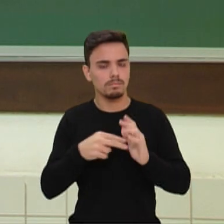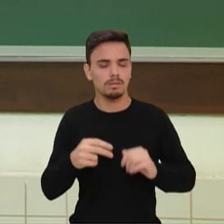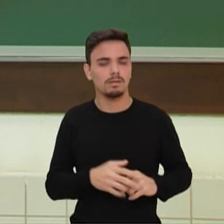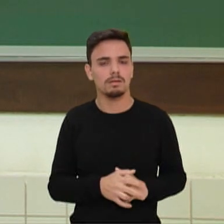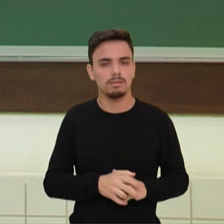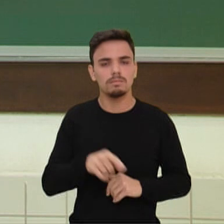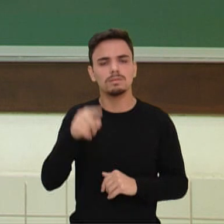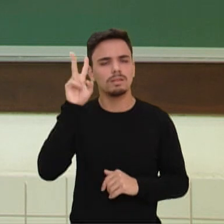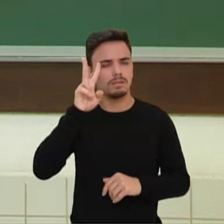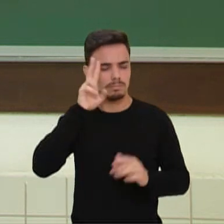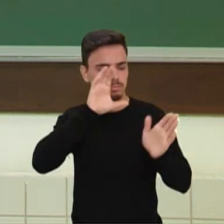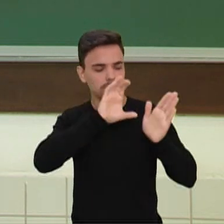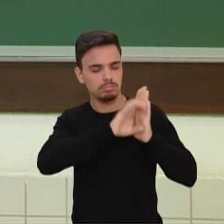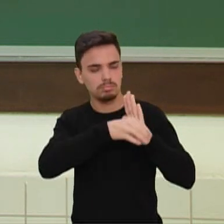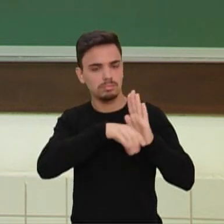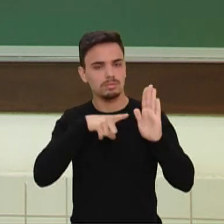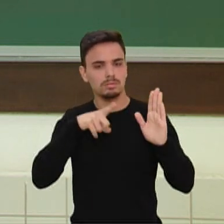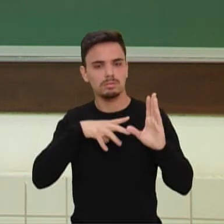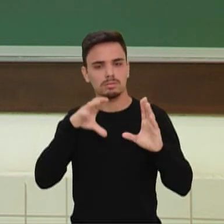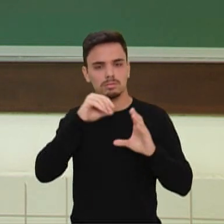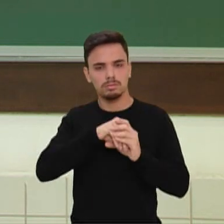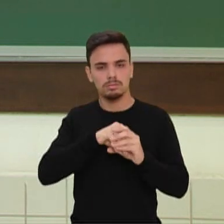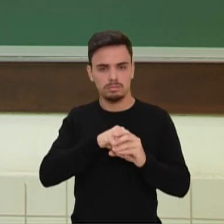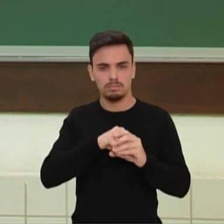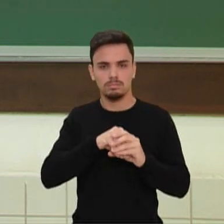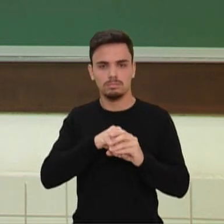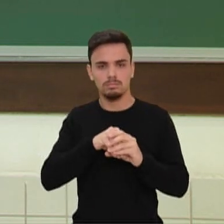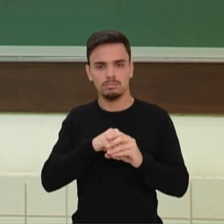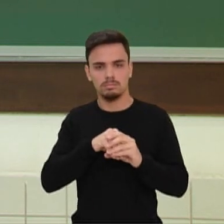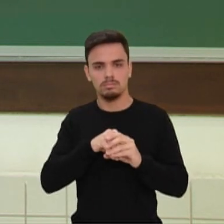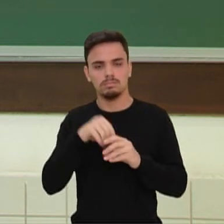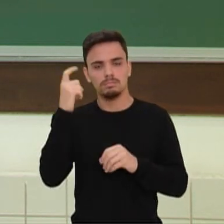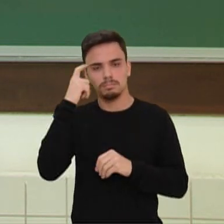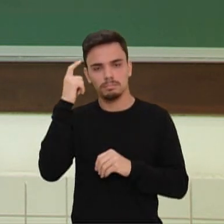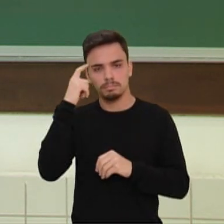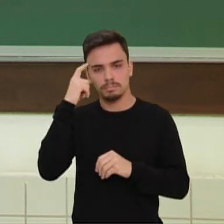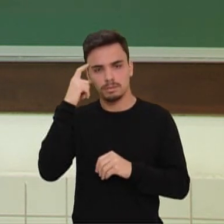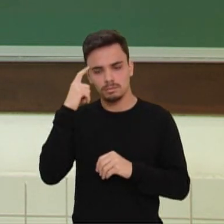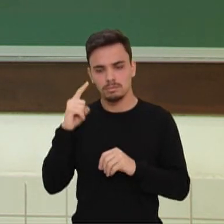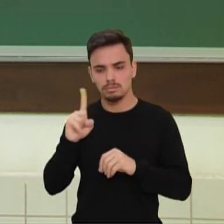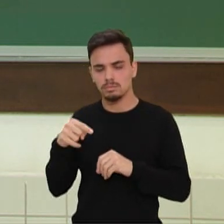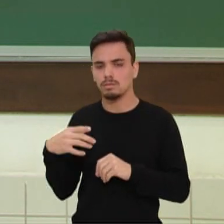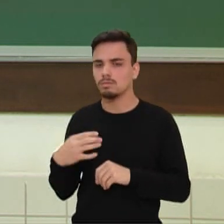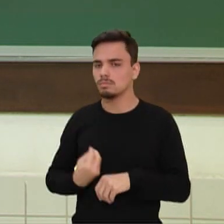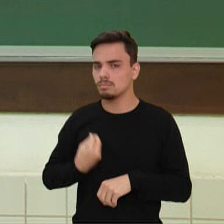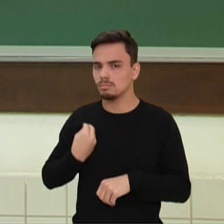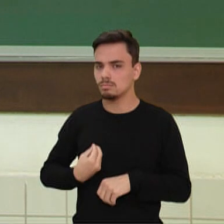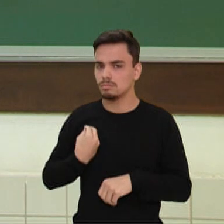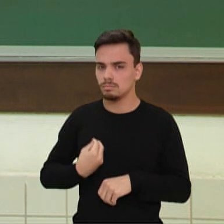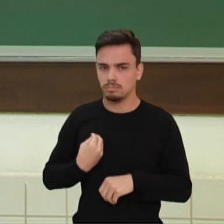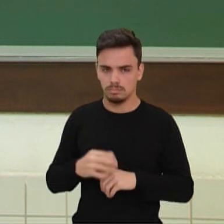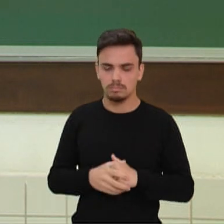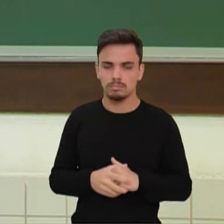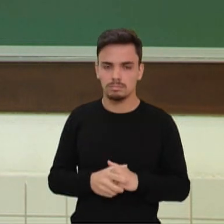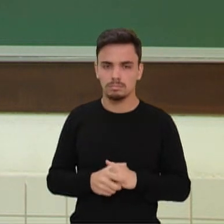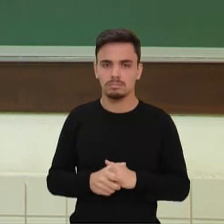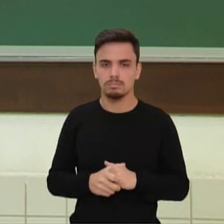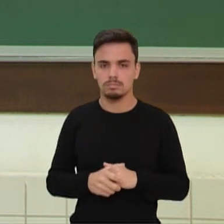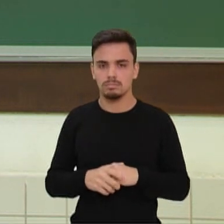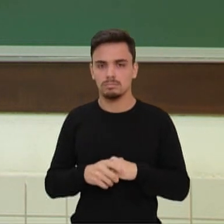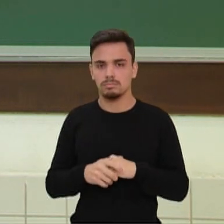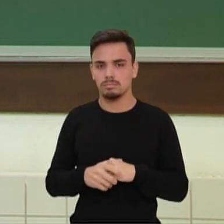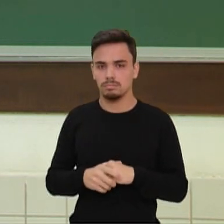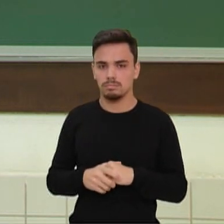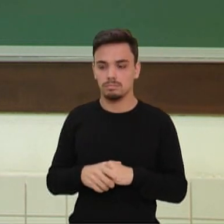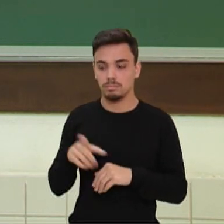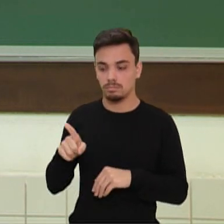daquele conceito introduzido por Descartes do penso logo existo, o código cartesiano? O Descartes